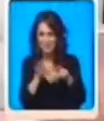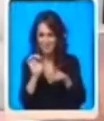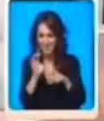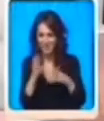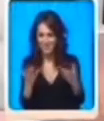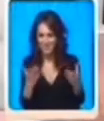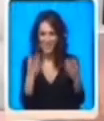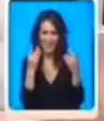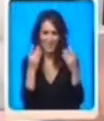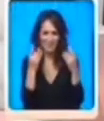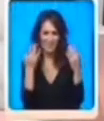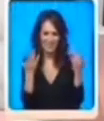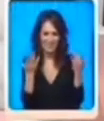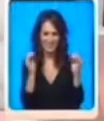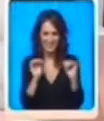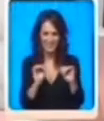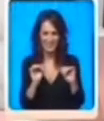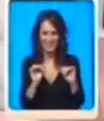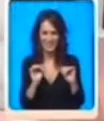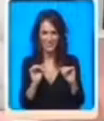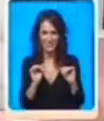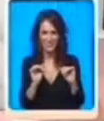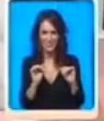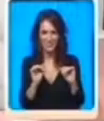Isto é uma brincadeira.